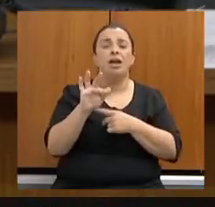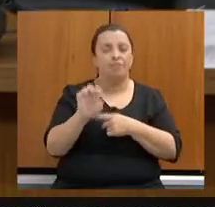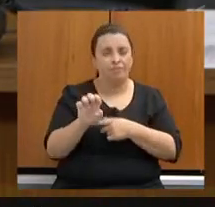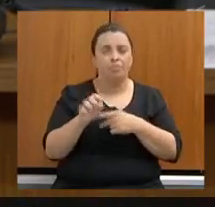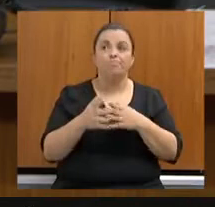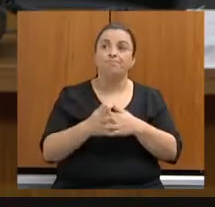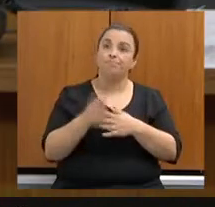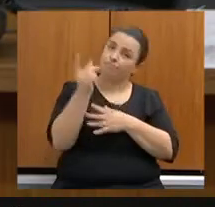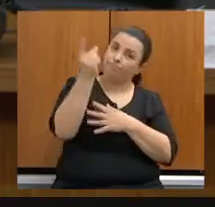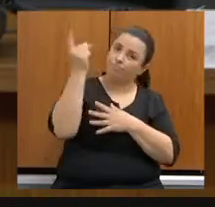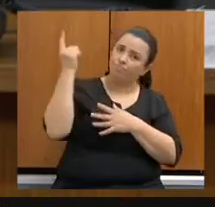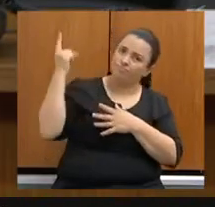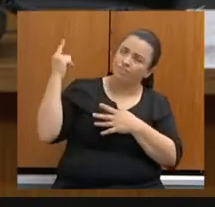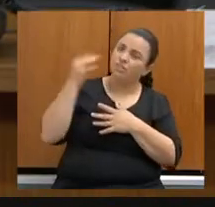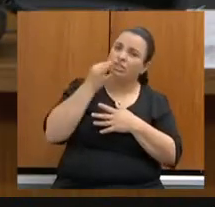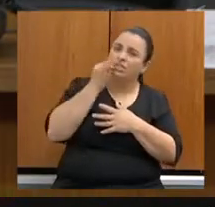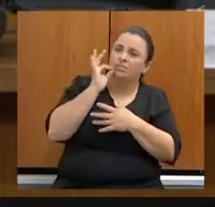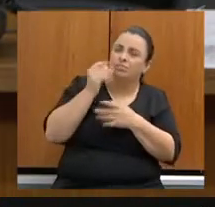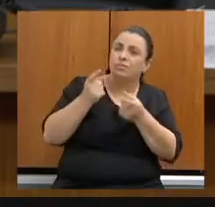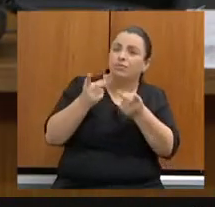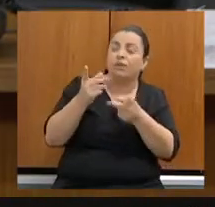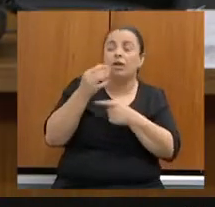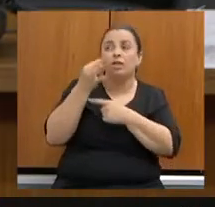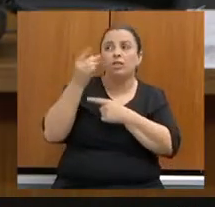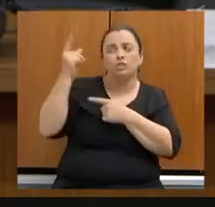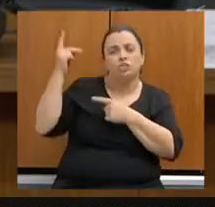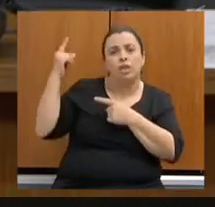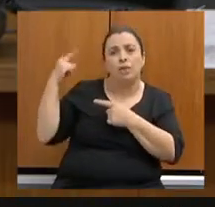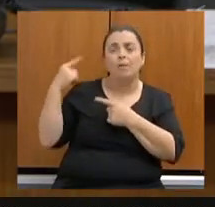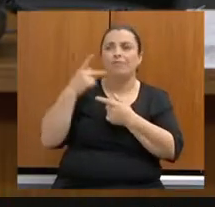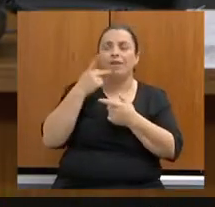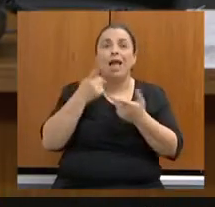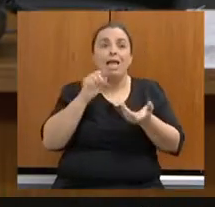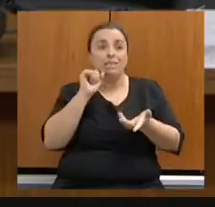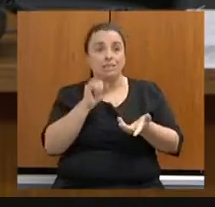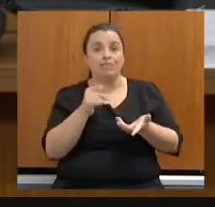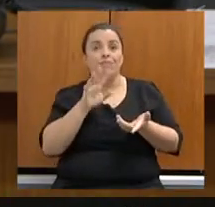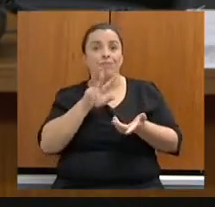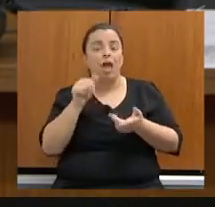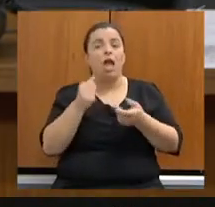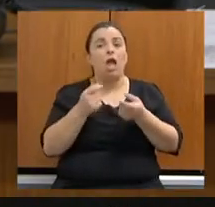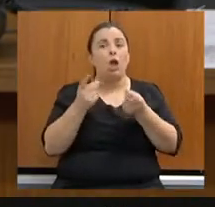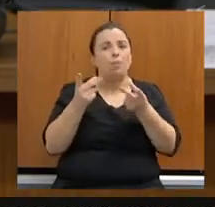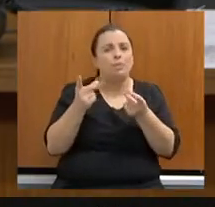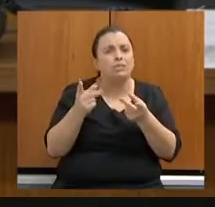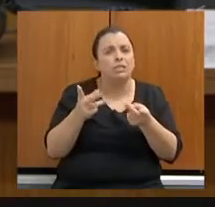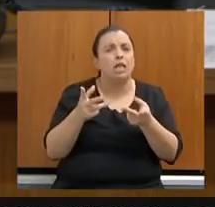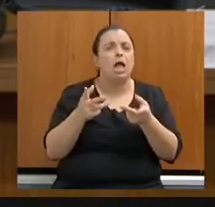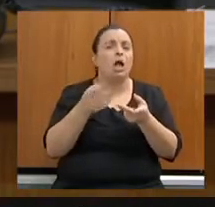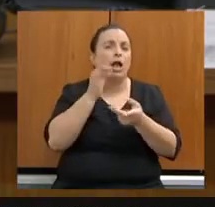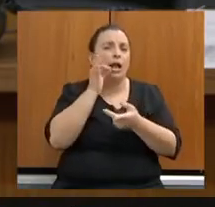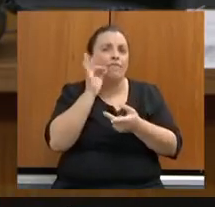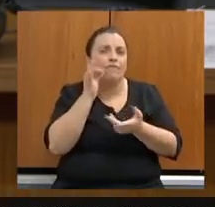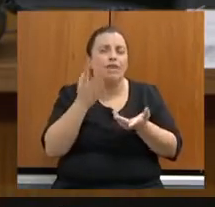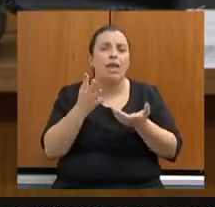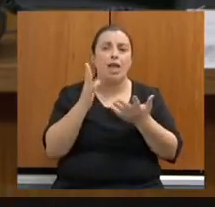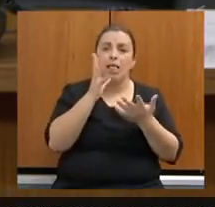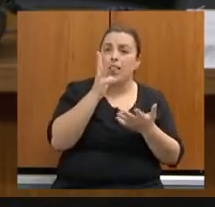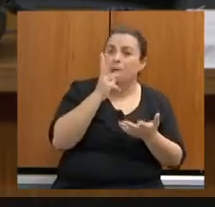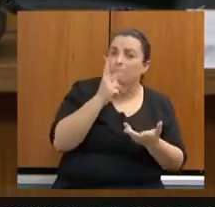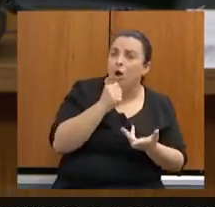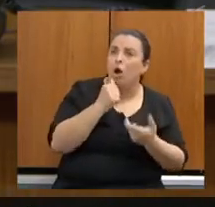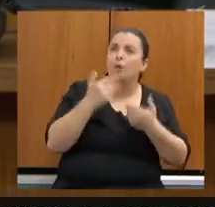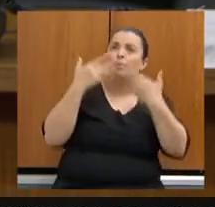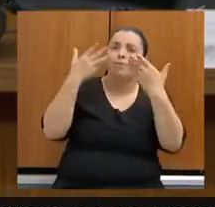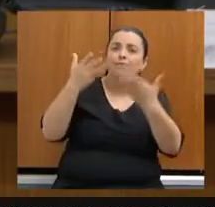ao argumento que não era dado é o seguinte nós fomos comercializar o café industrializado pela demora toda que o café demorar